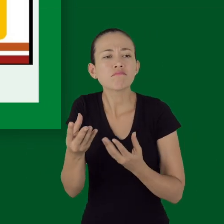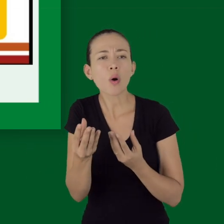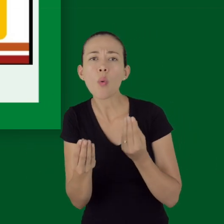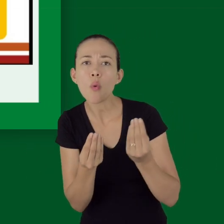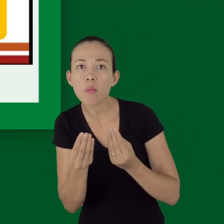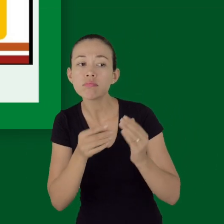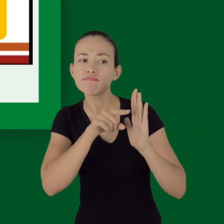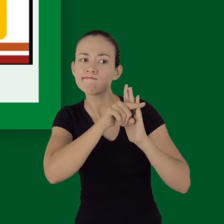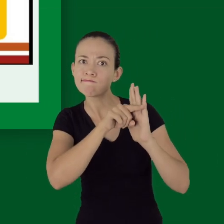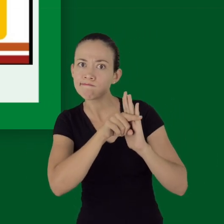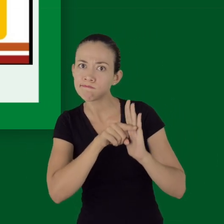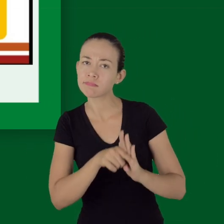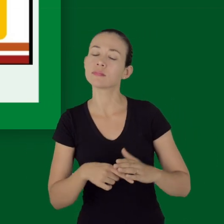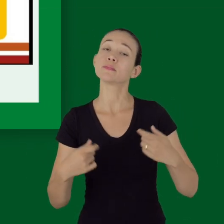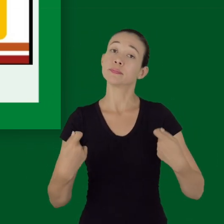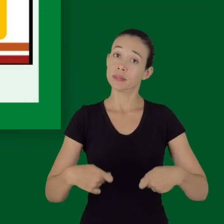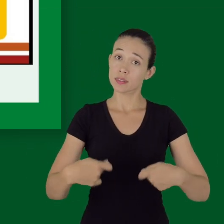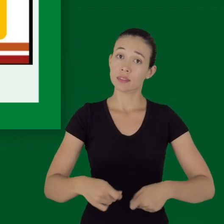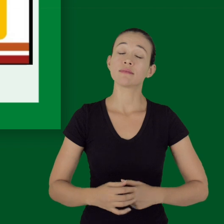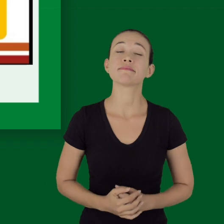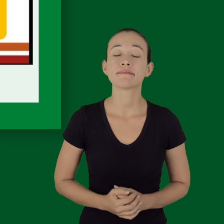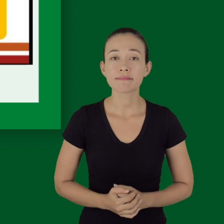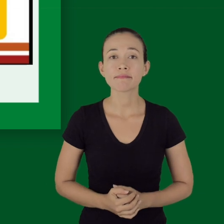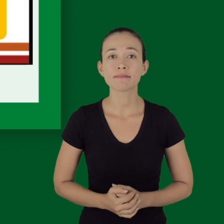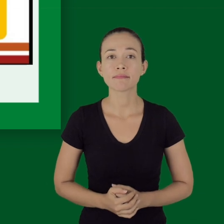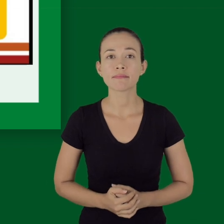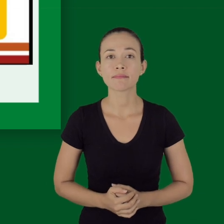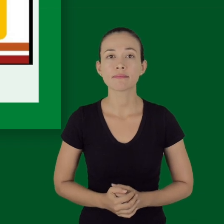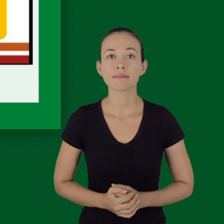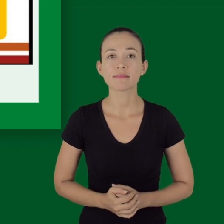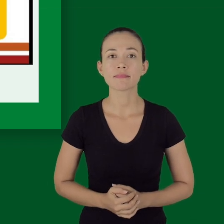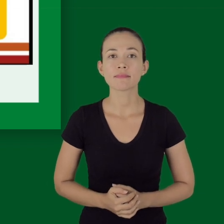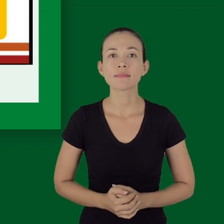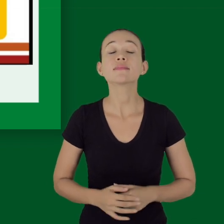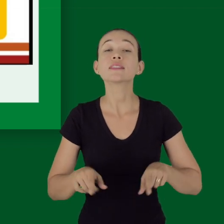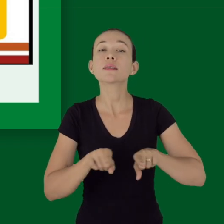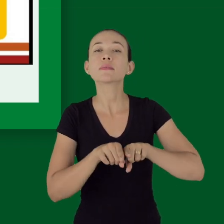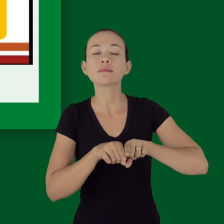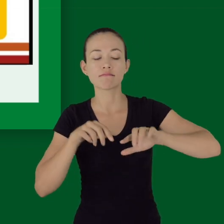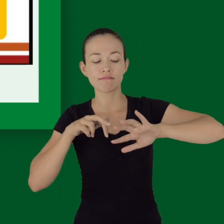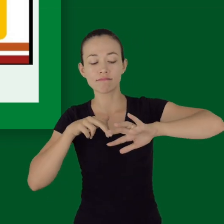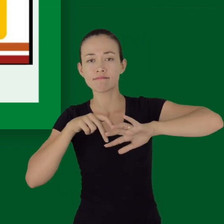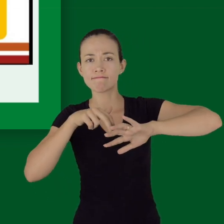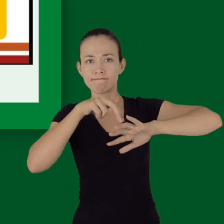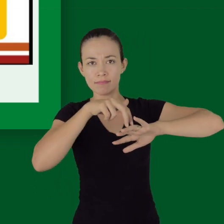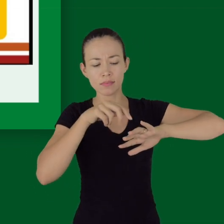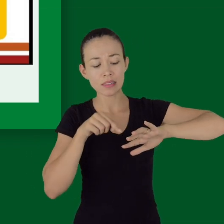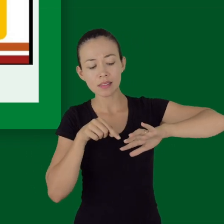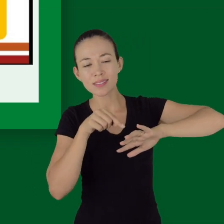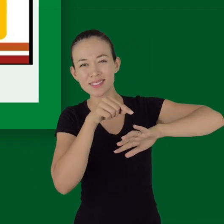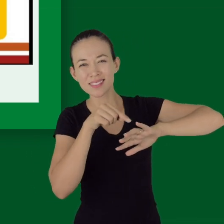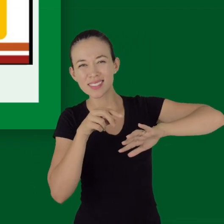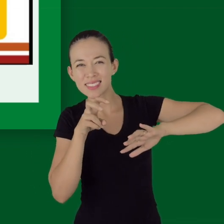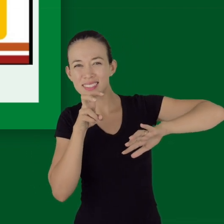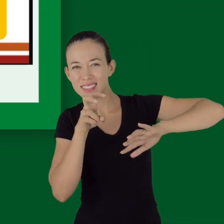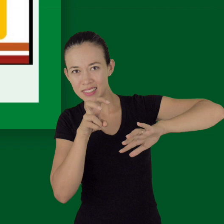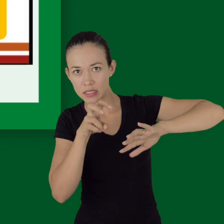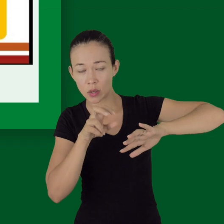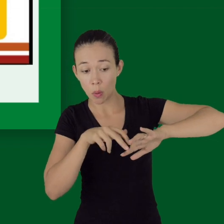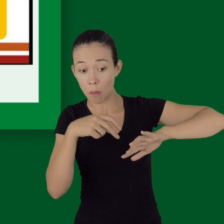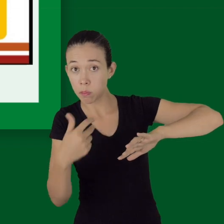gente chama atenção para tudo, né? A partir de 5 degraus, impacto da cabeça, coluna, tórax, mergulho em águas rasas, esporte,